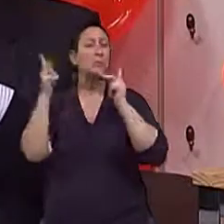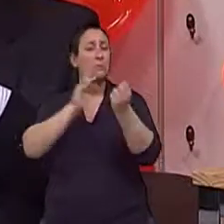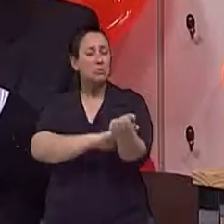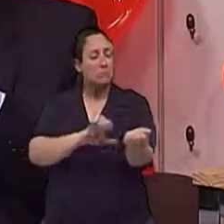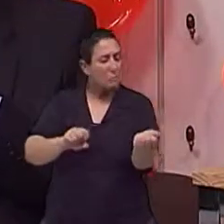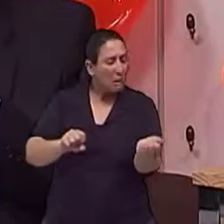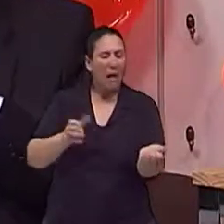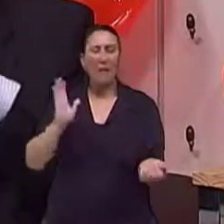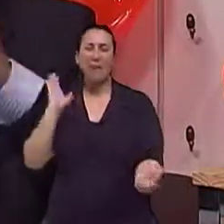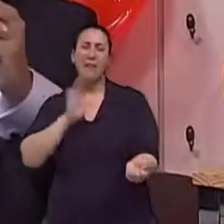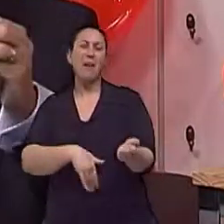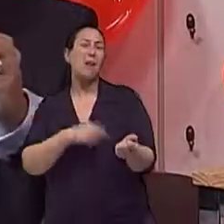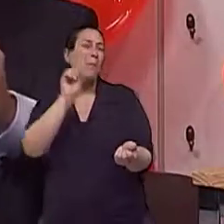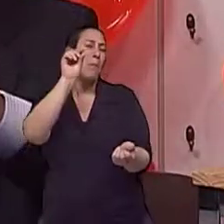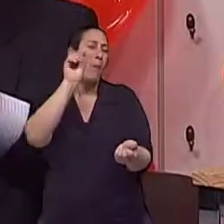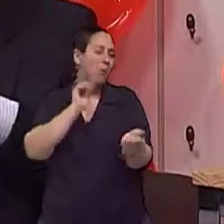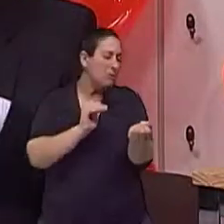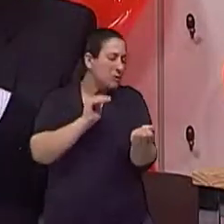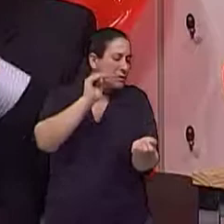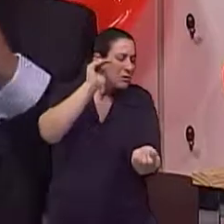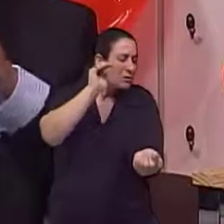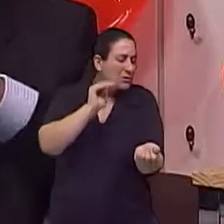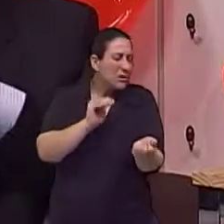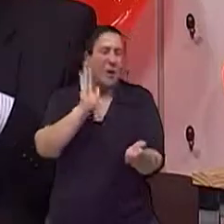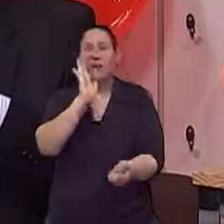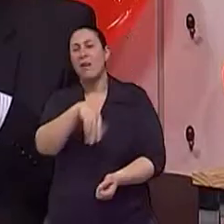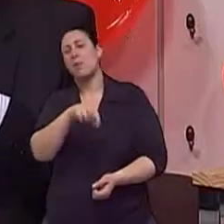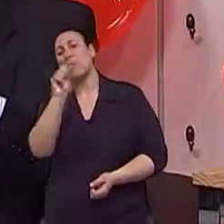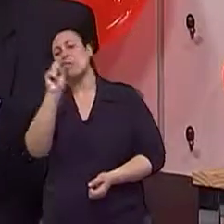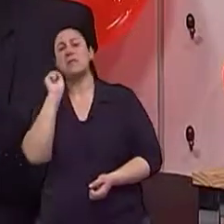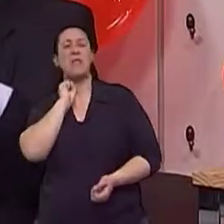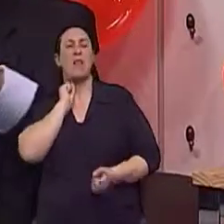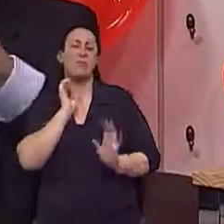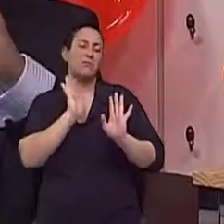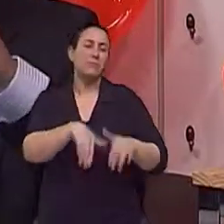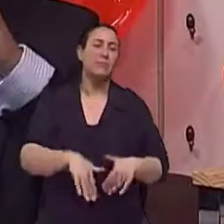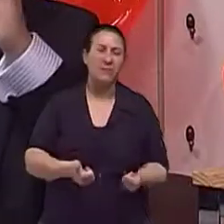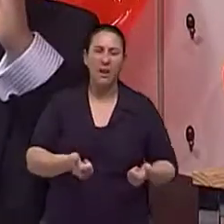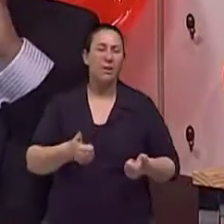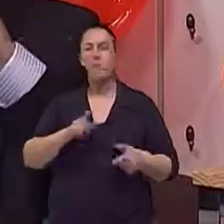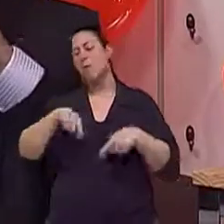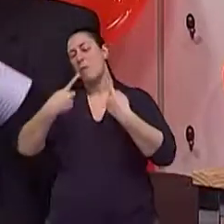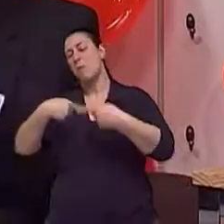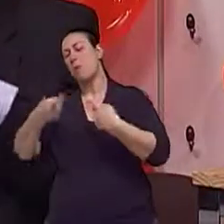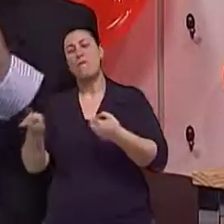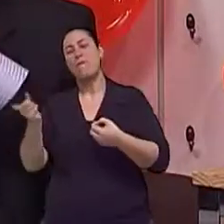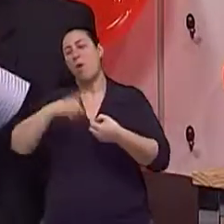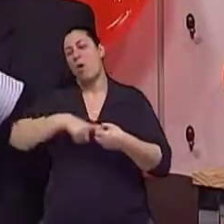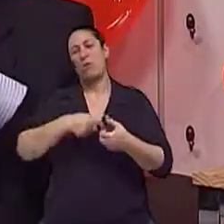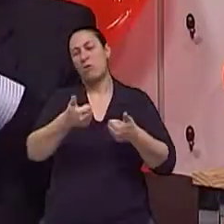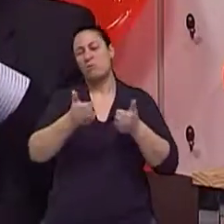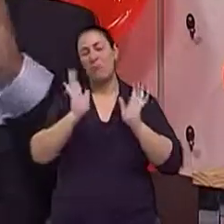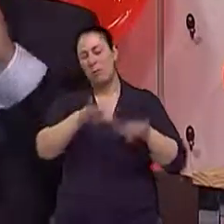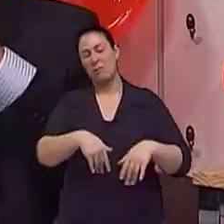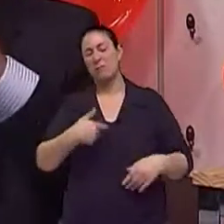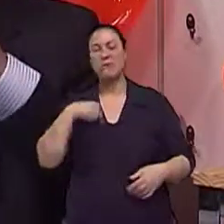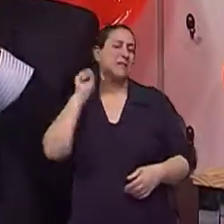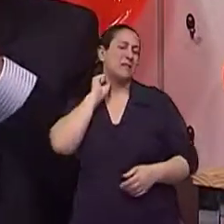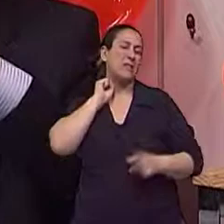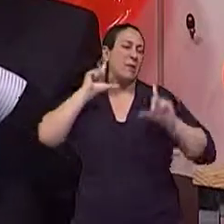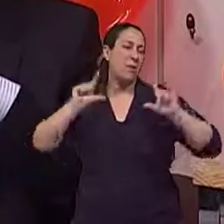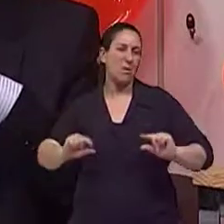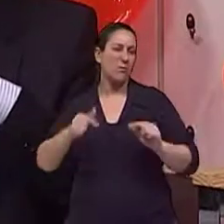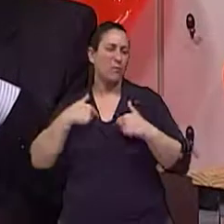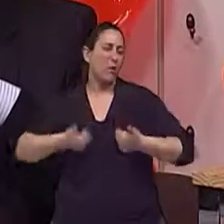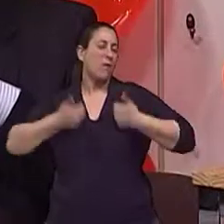entendem bem acho que a pressão subiu porque tá um pouquinho mais estressada e tal e daí aquela lá vai voltar ao normal e que não vou me estressar menos a pressão